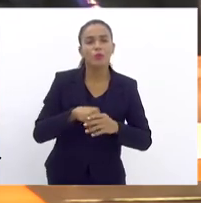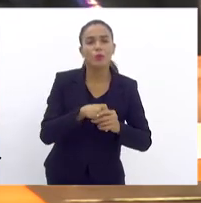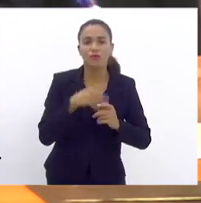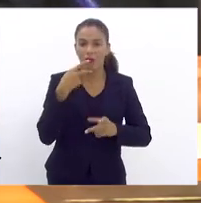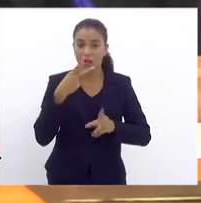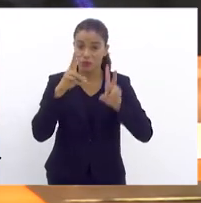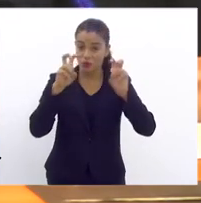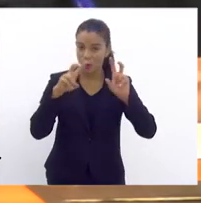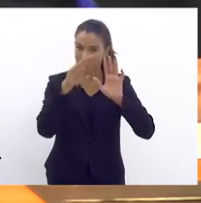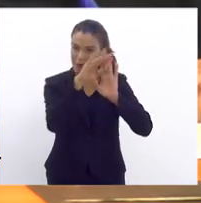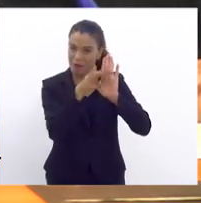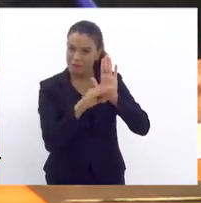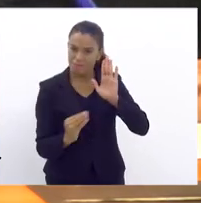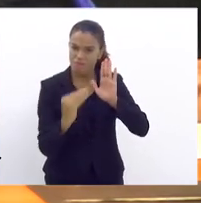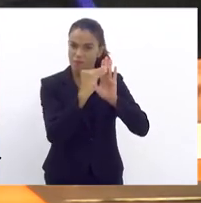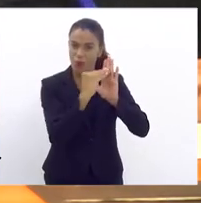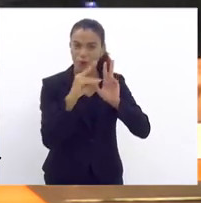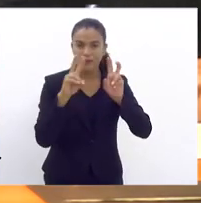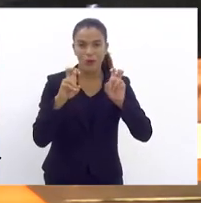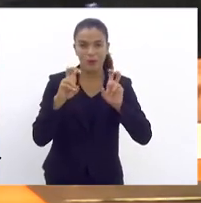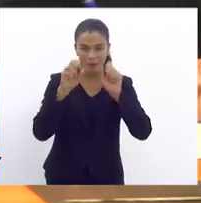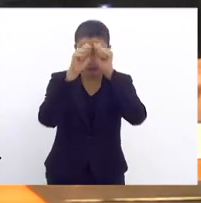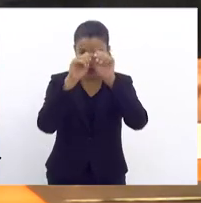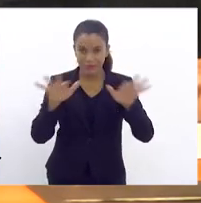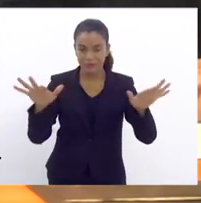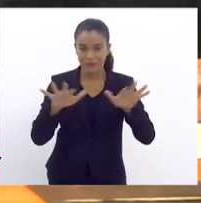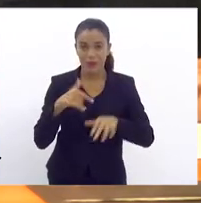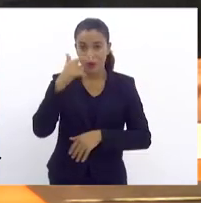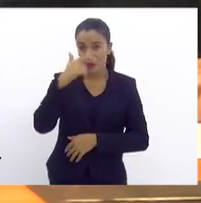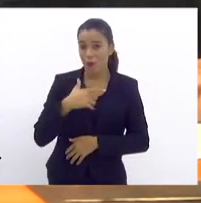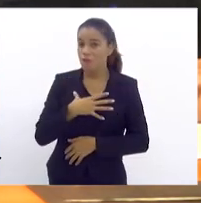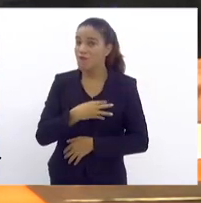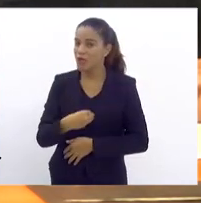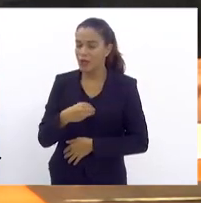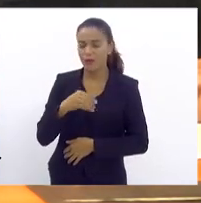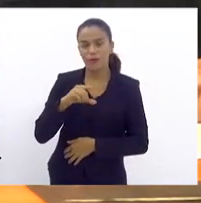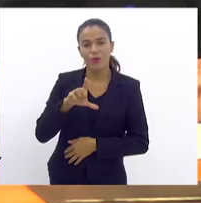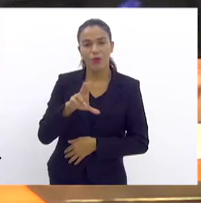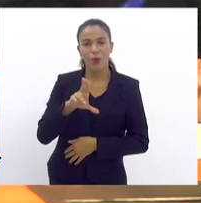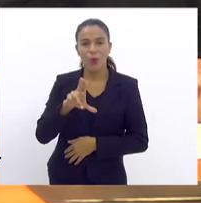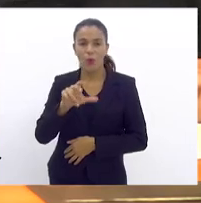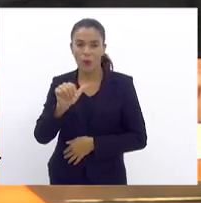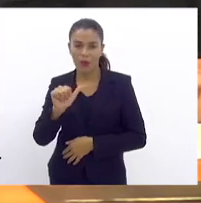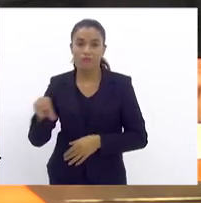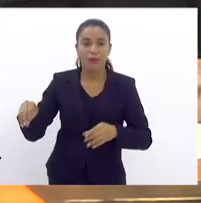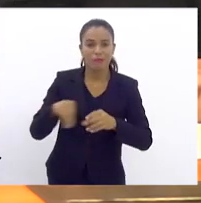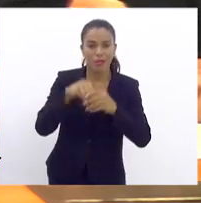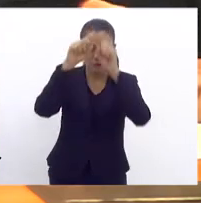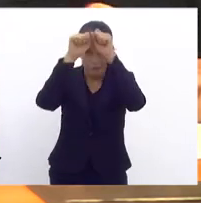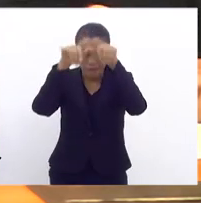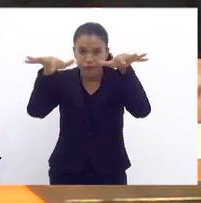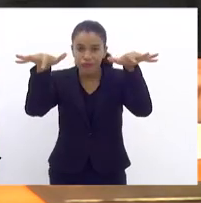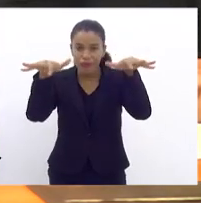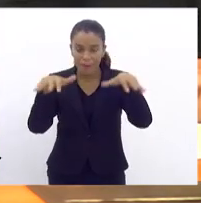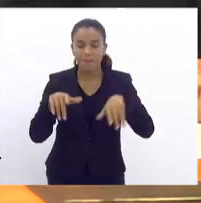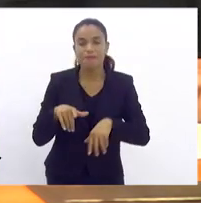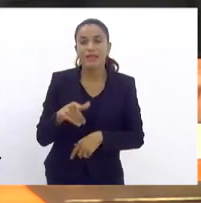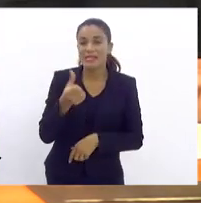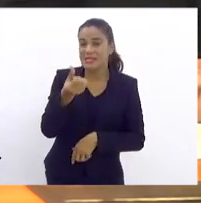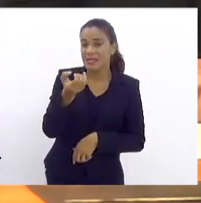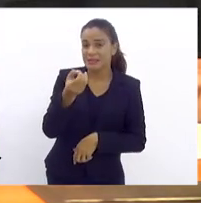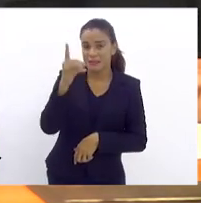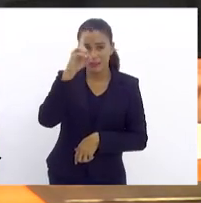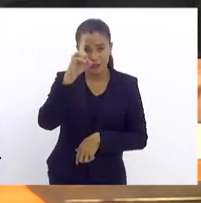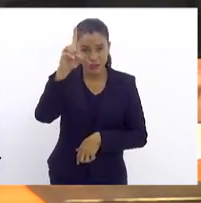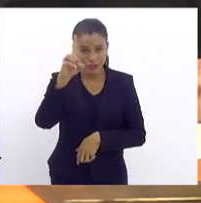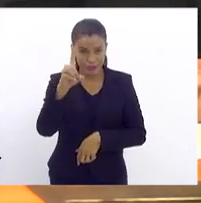muito sobre essa pauta Eu tenho um filho de 10 anos Lucca que ele tá dentro do espectro autista então a 60 dias